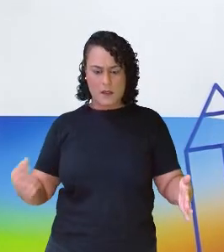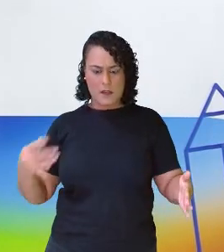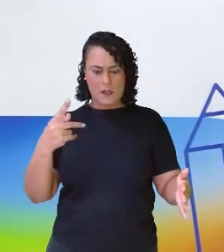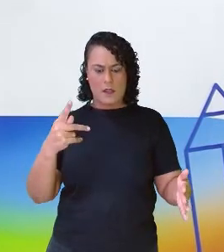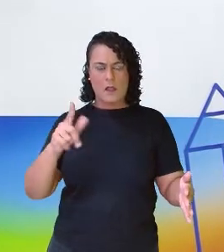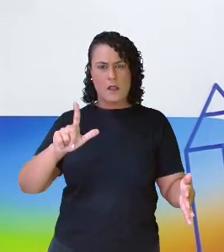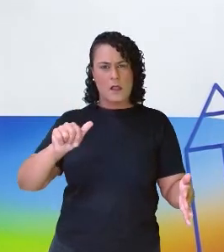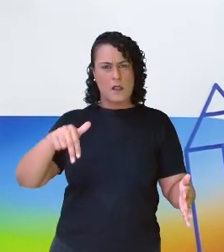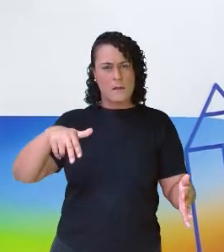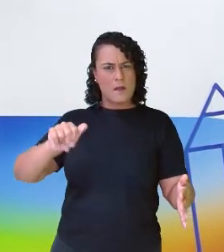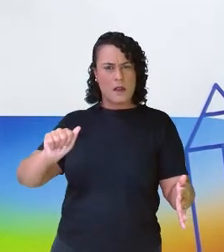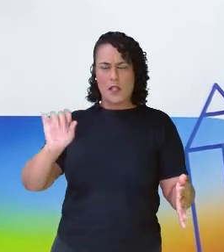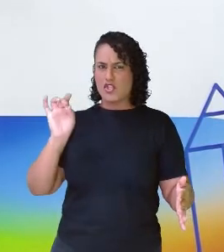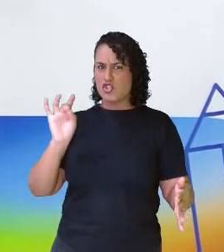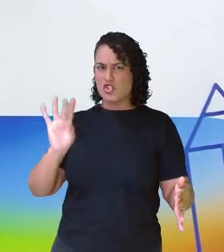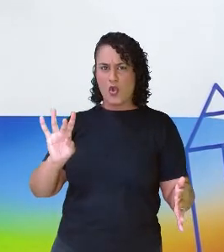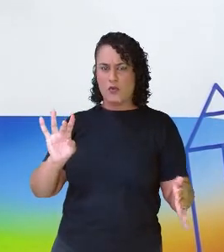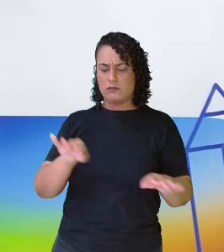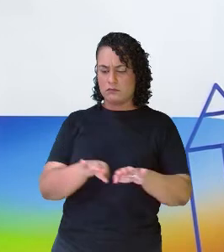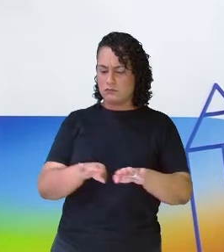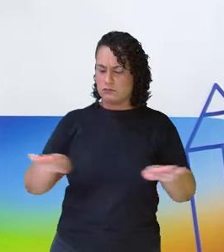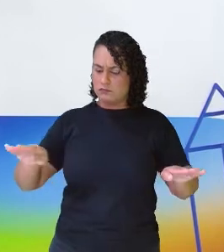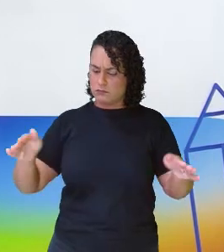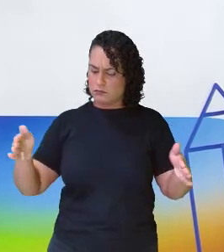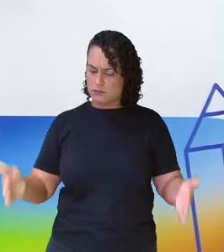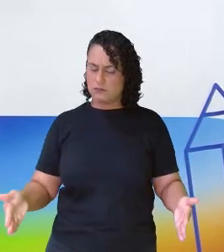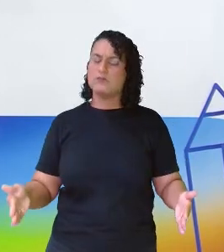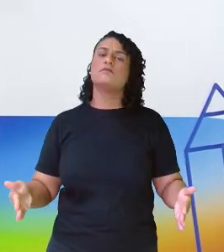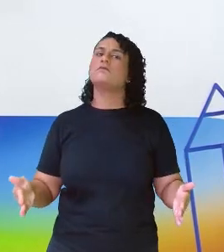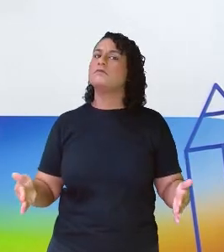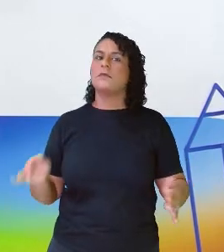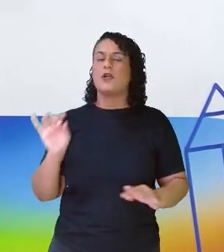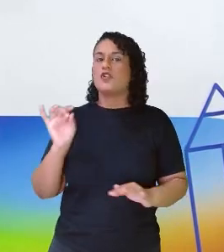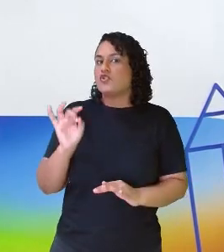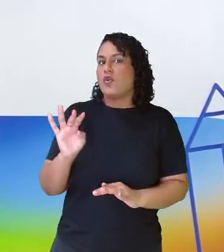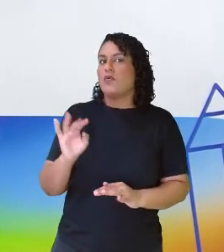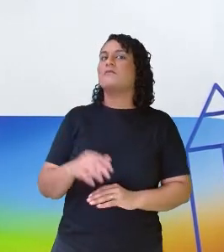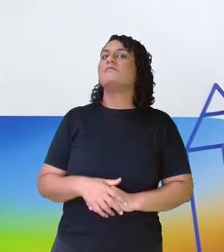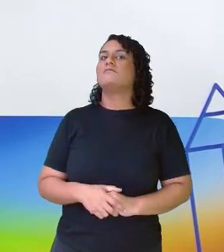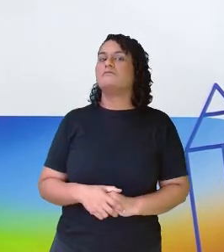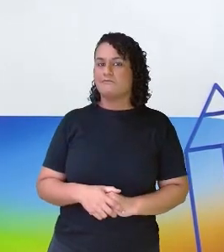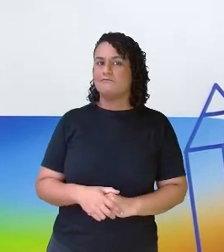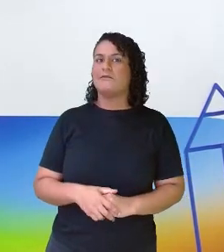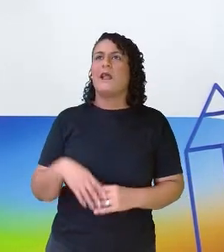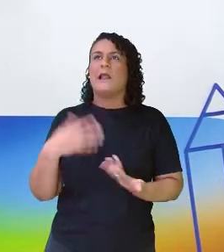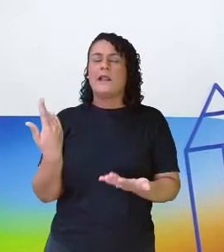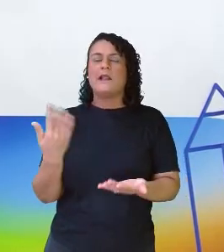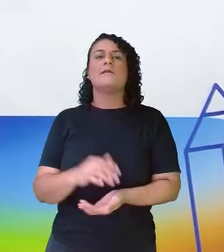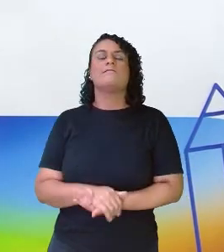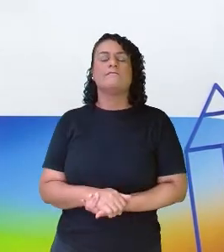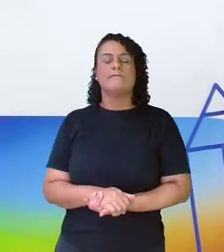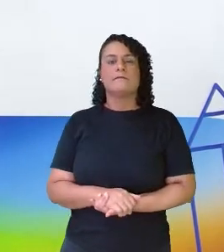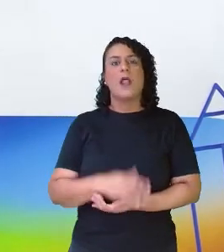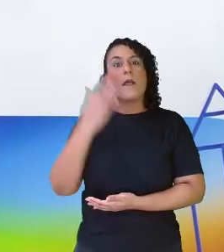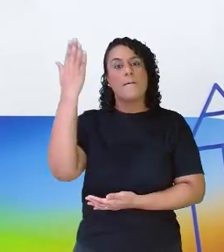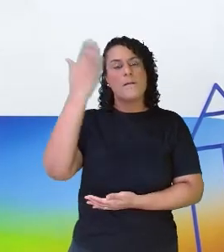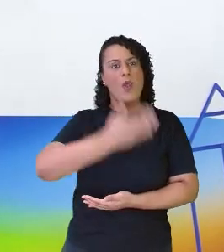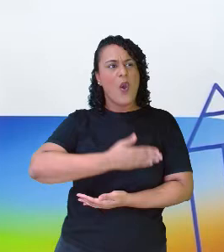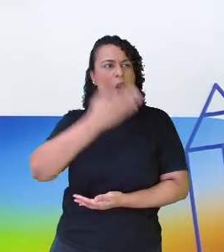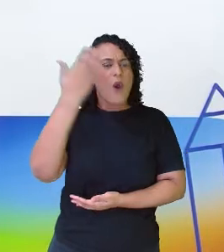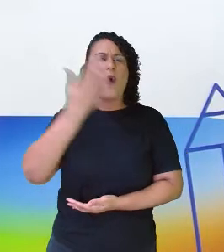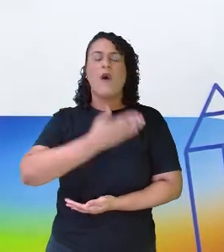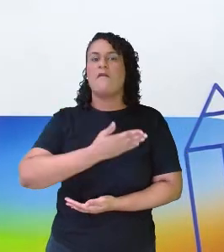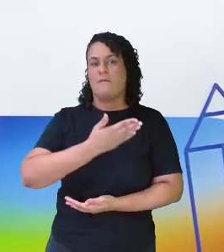plana. Ponto. Ele fala especificamente aquilo que ele está vendo. Ele trabalha com fatos. Ele não fica trabalhando no